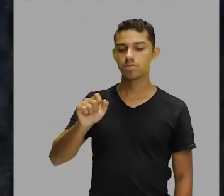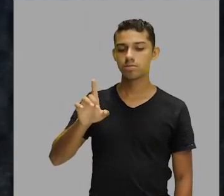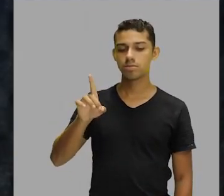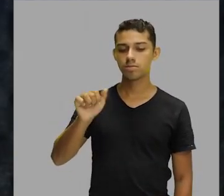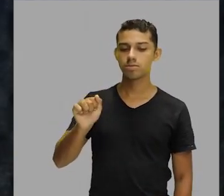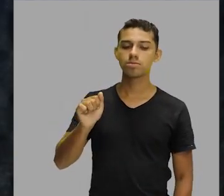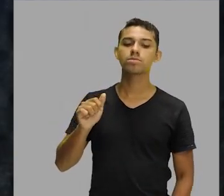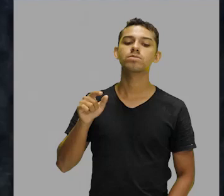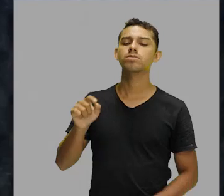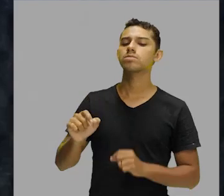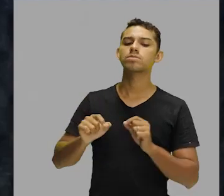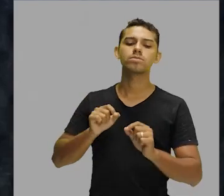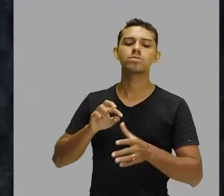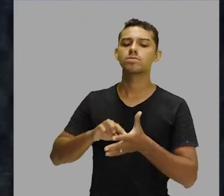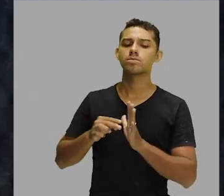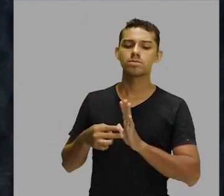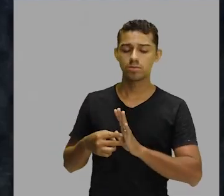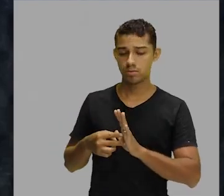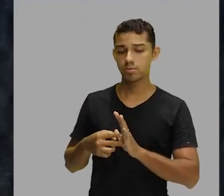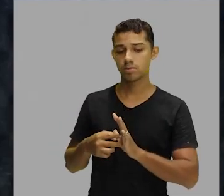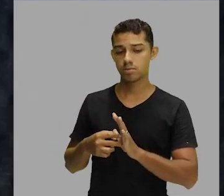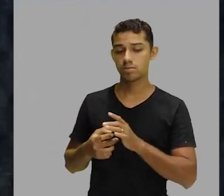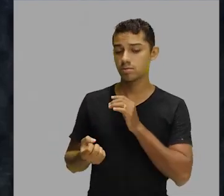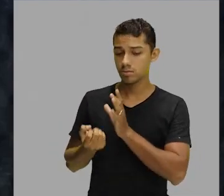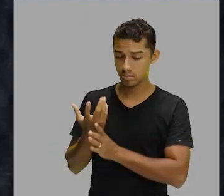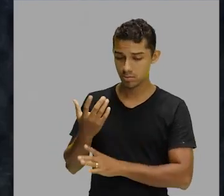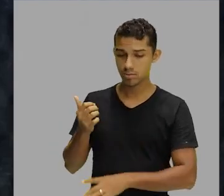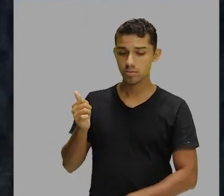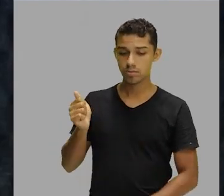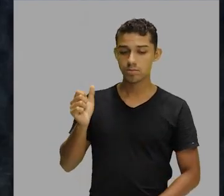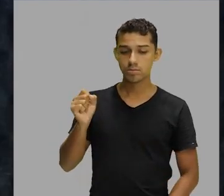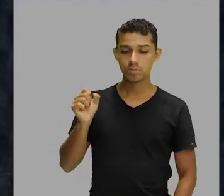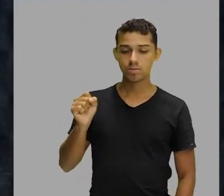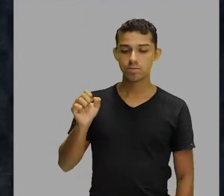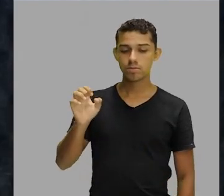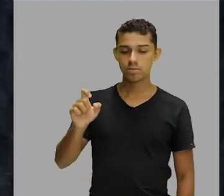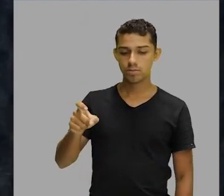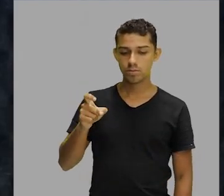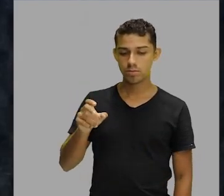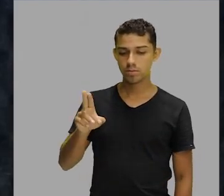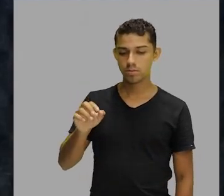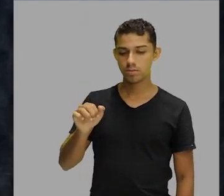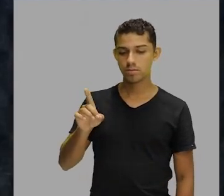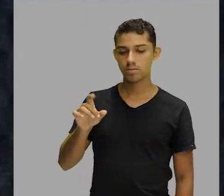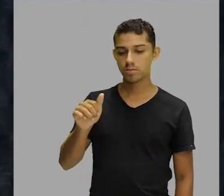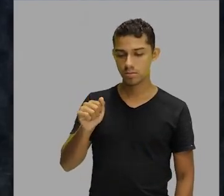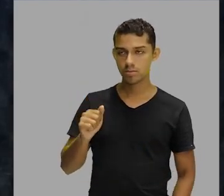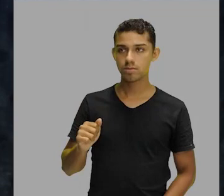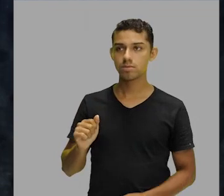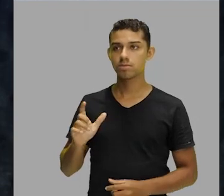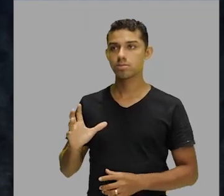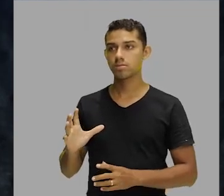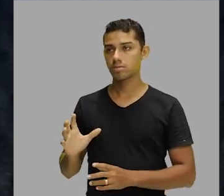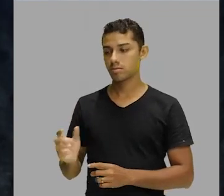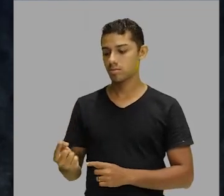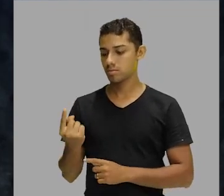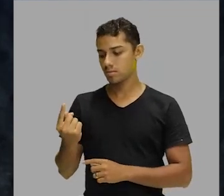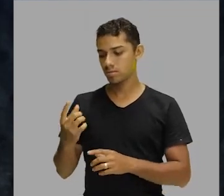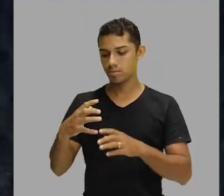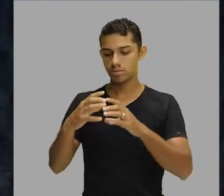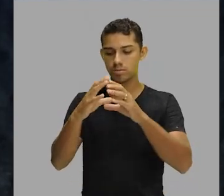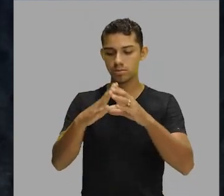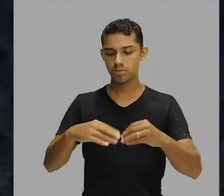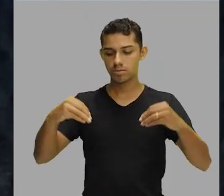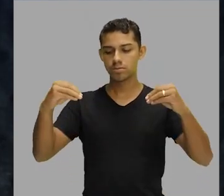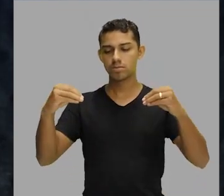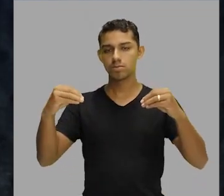assexuada? Reprodução assexuada é quando um indivíduo ele se multiplica e forma um indivíduo se transforma em dois